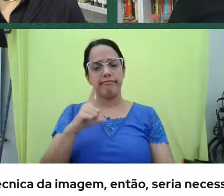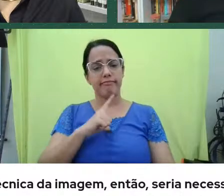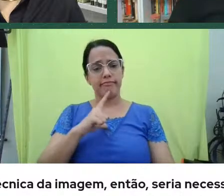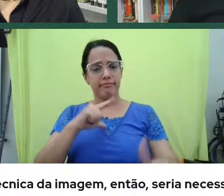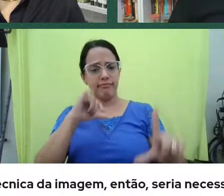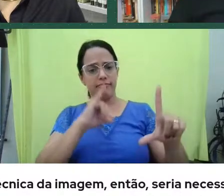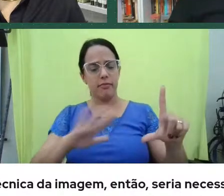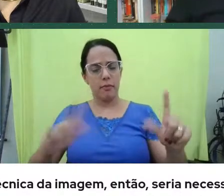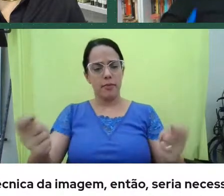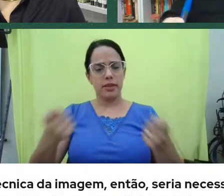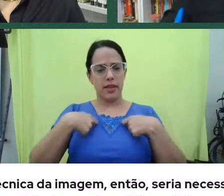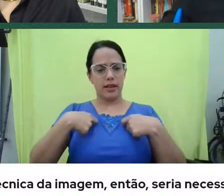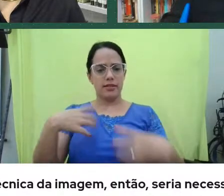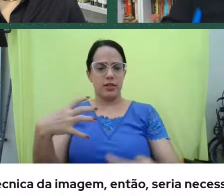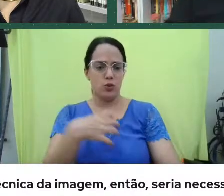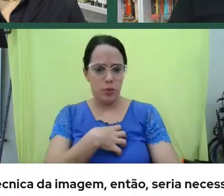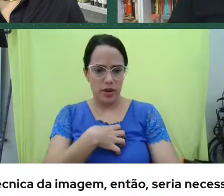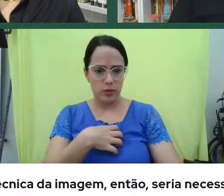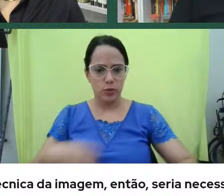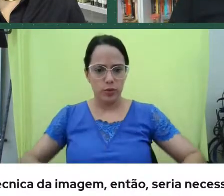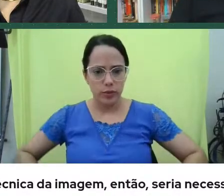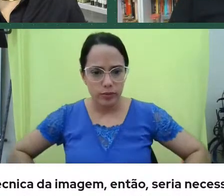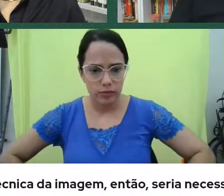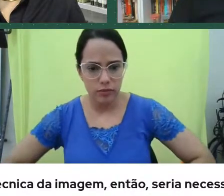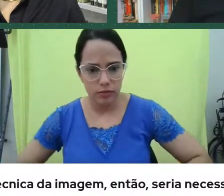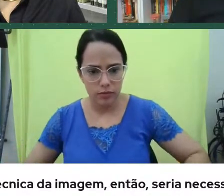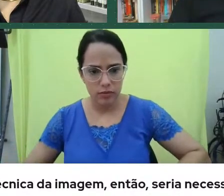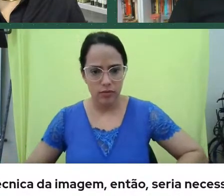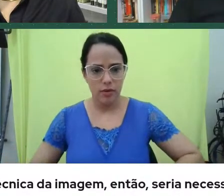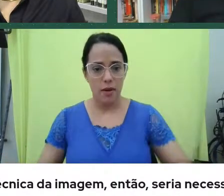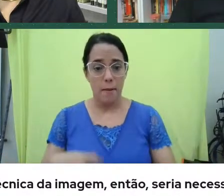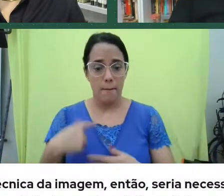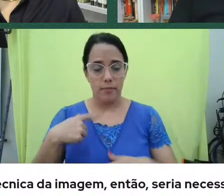há sentimento, né? Se a gente fizer um print agora aqui da tela,